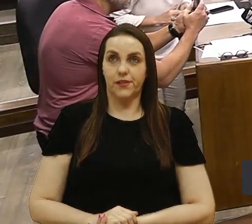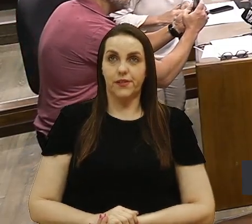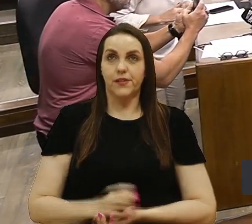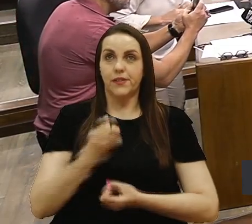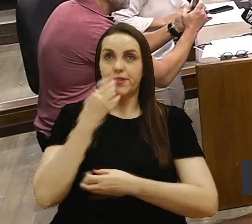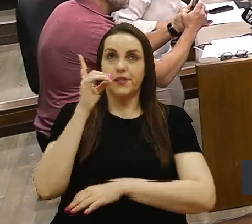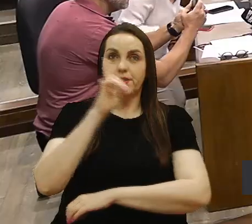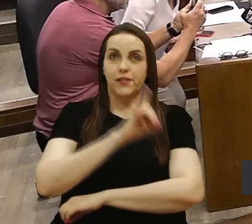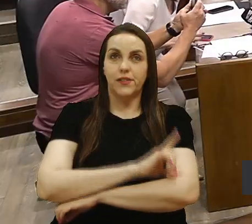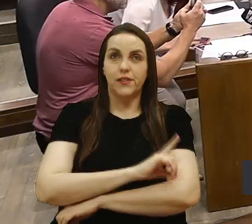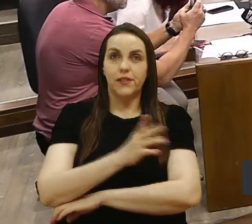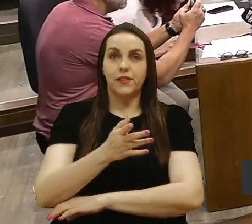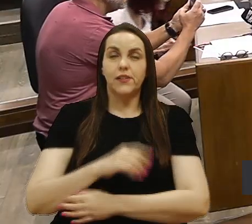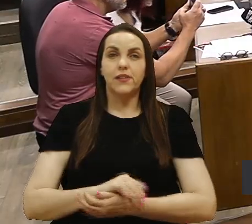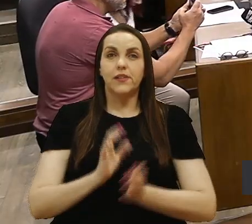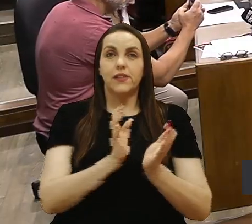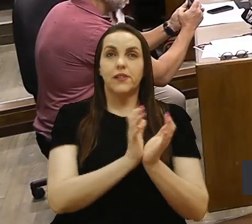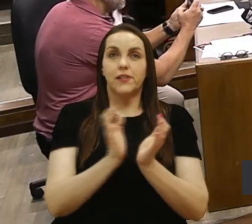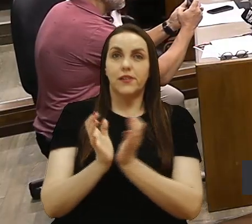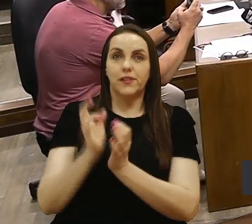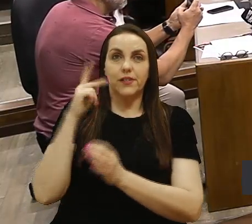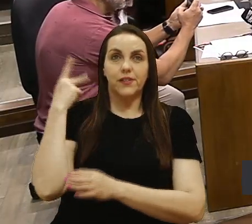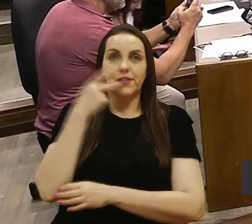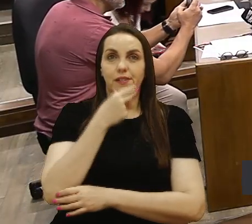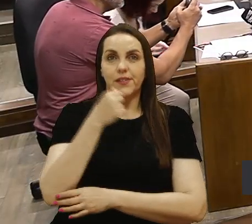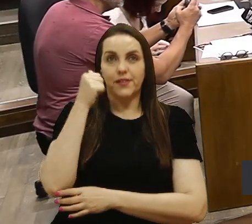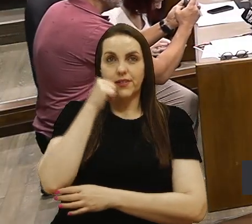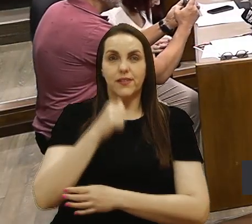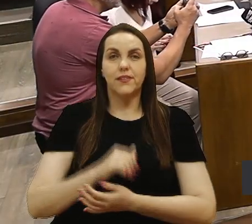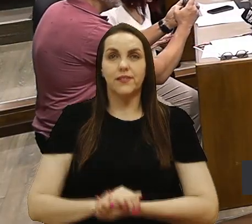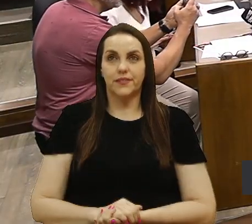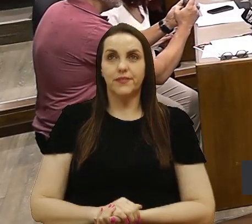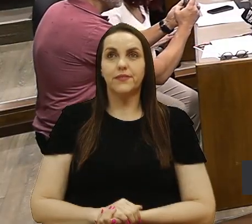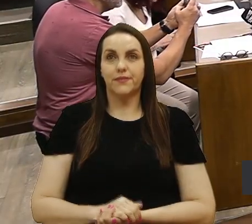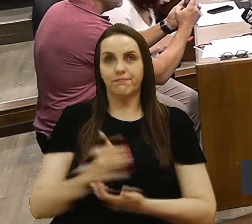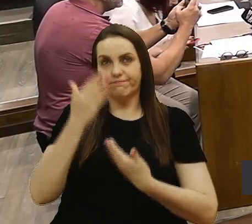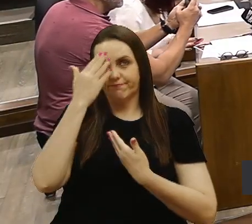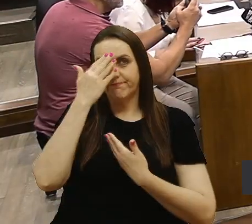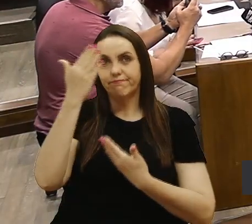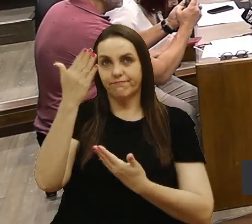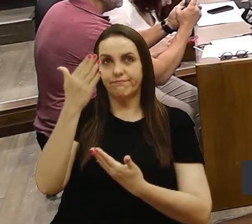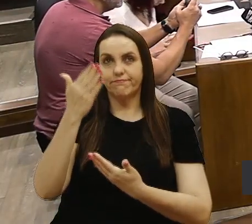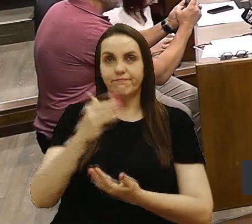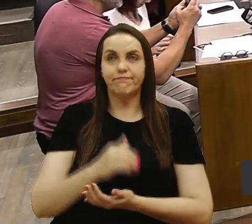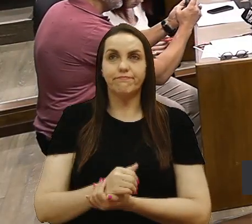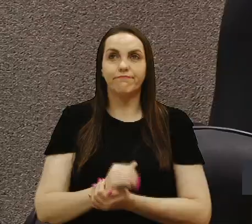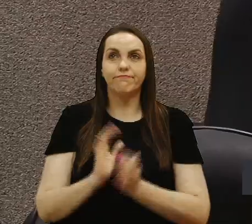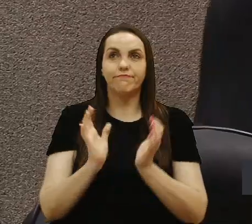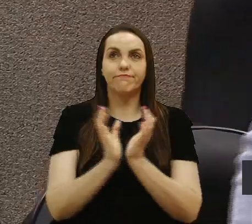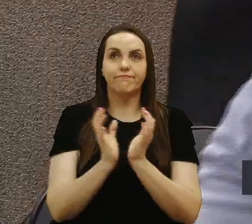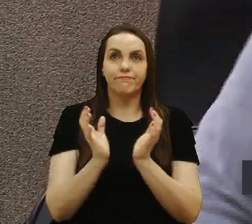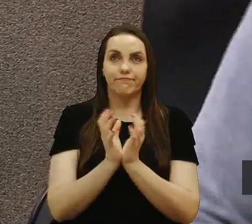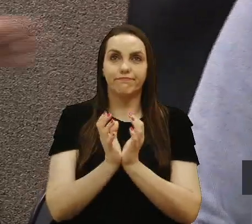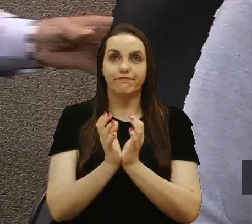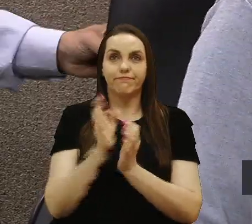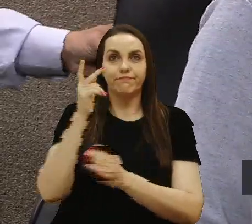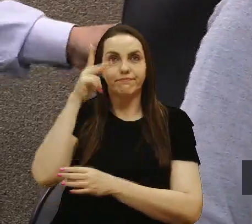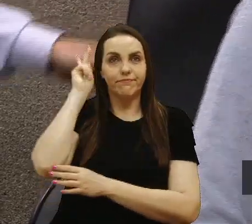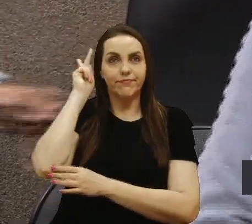Bom dia, colegas vereadores. Olha, obrigado, vereador, colega